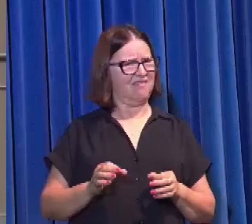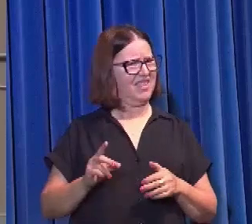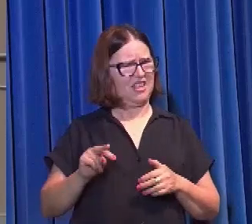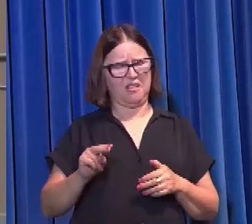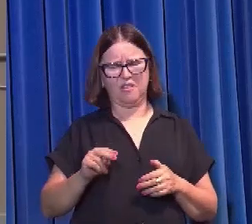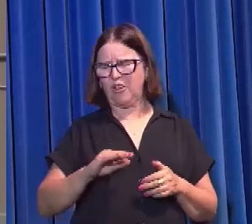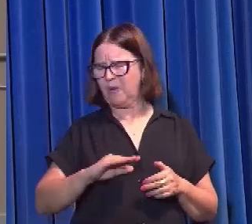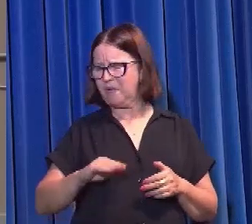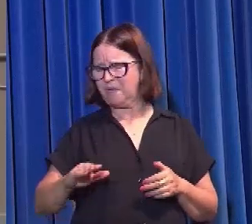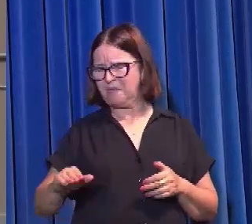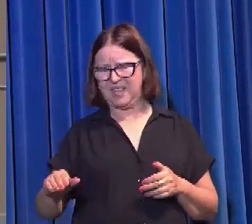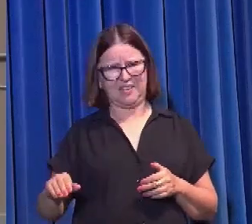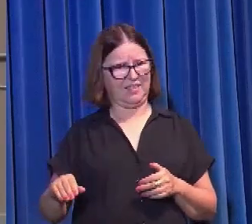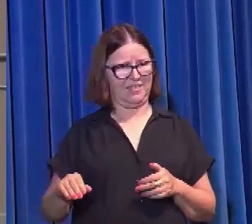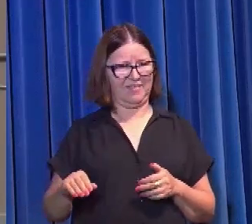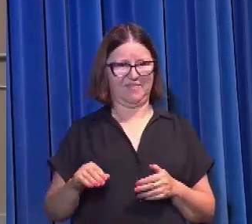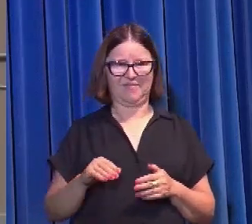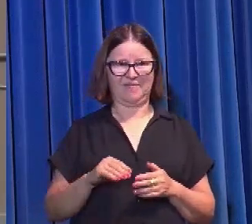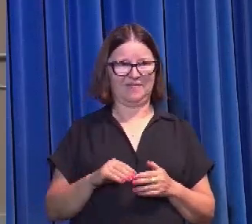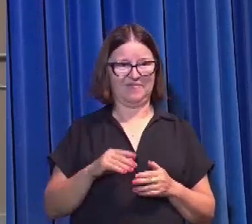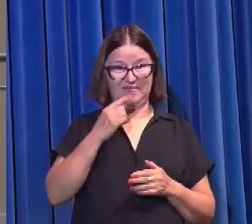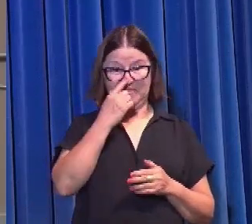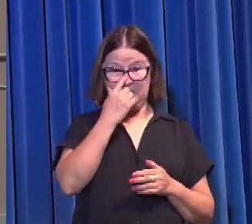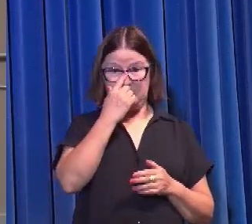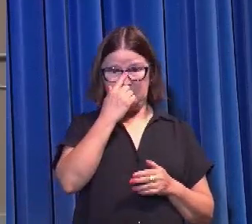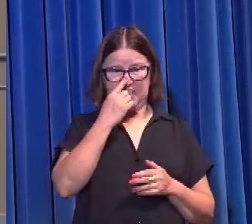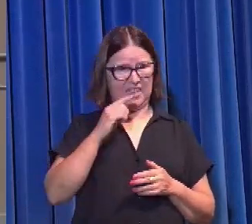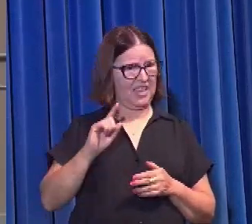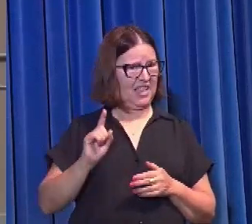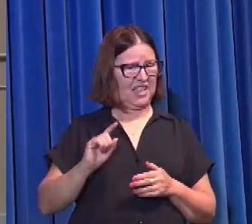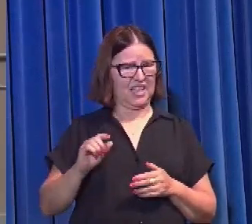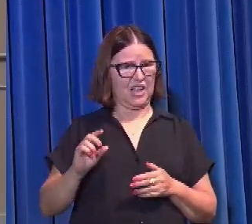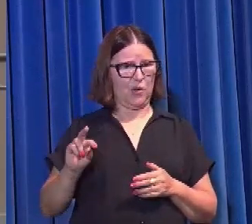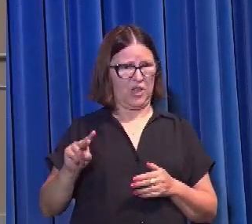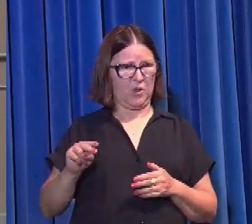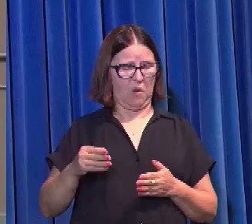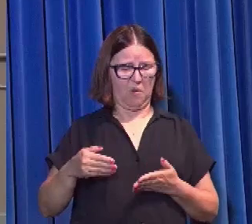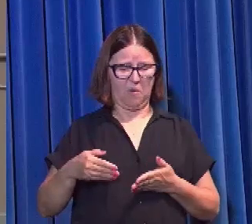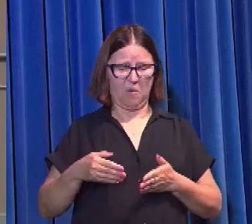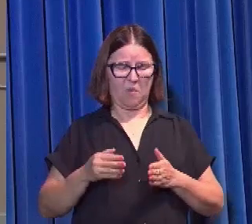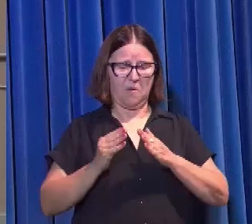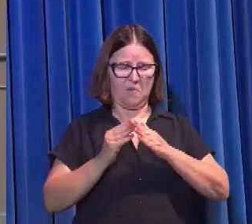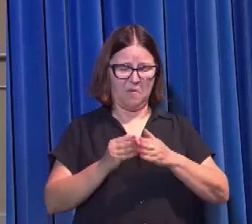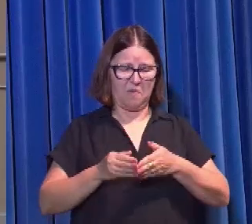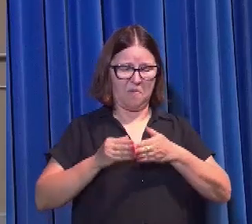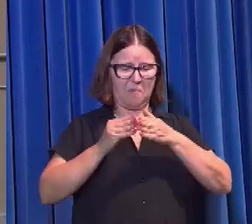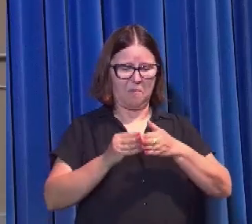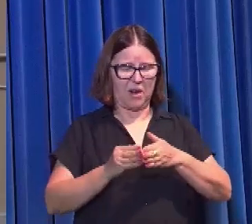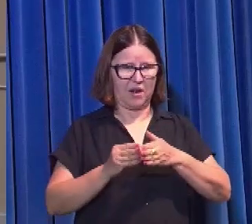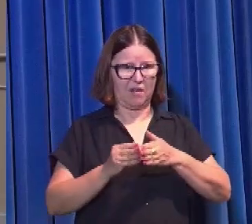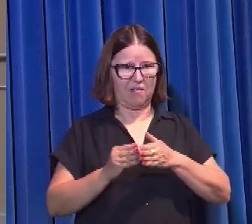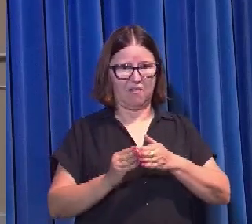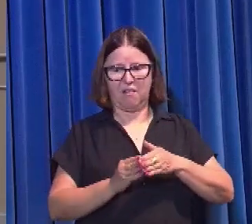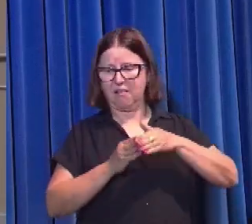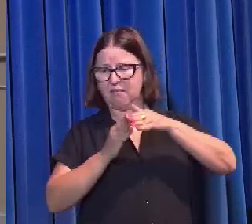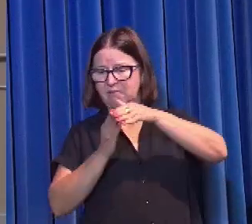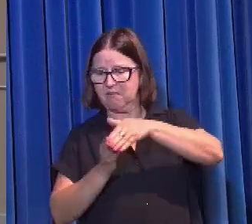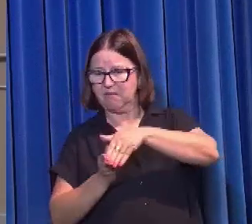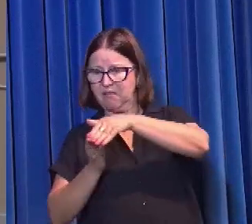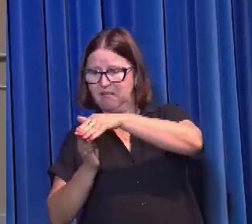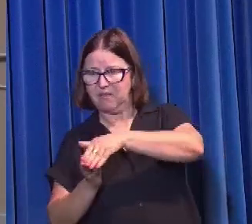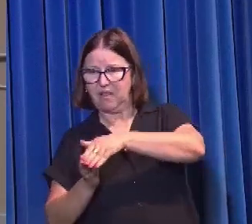cá. Como um barco sem leme jogado pelas ondas. E a vontade de Deus para a igreja é isso, meus irmãos. Que